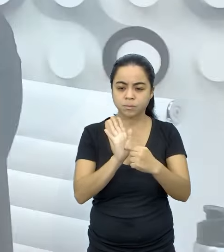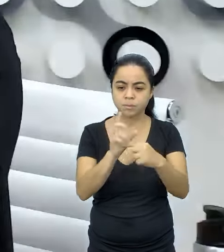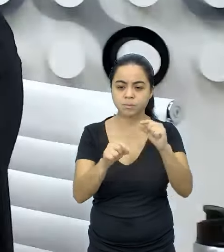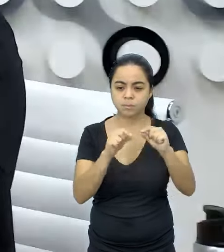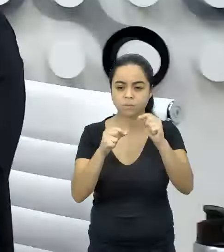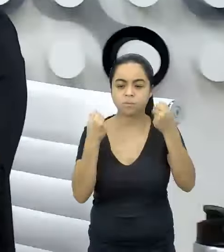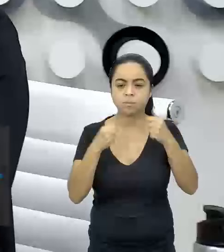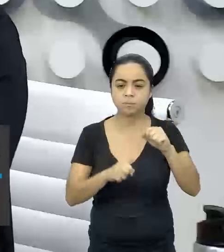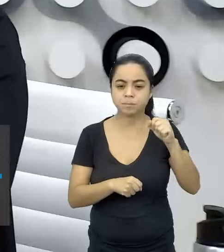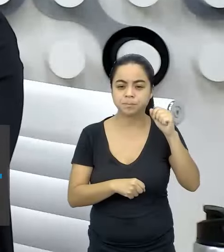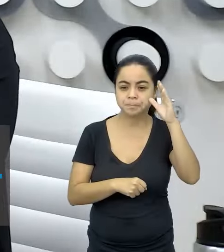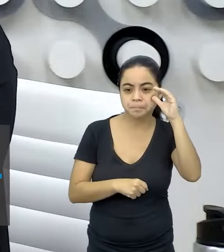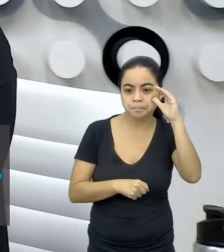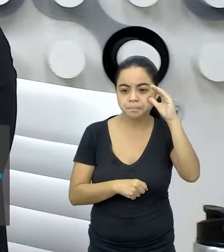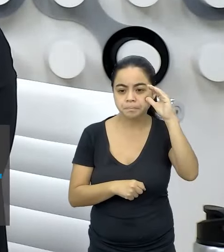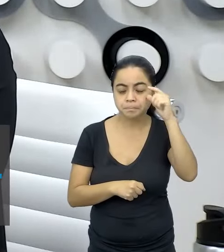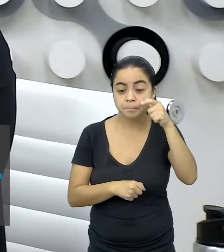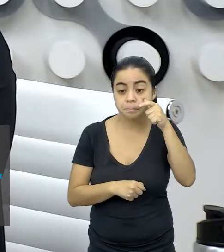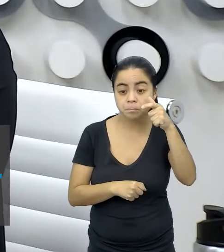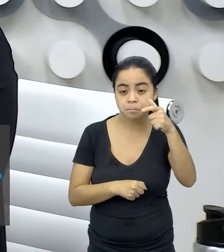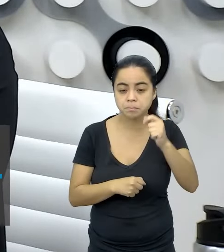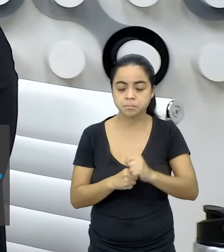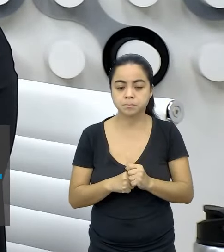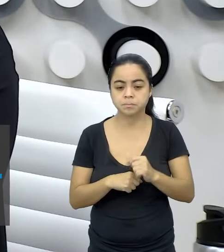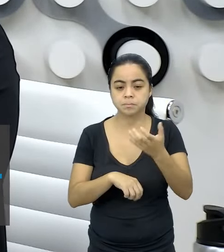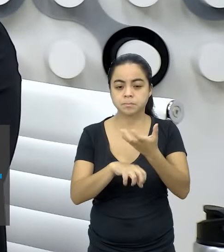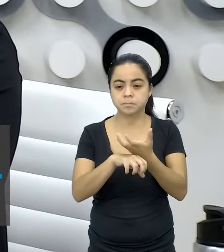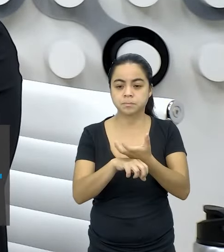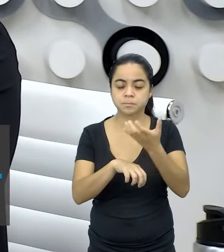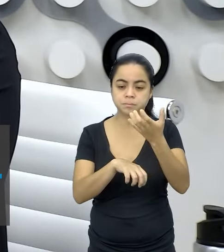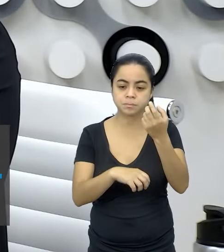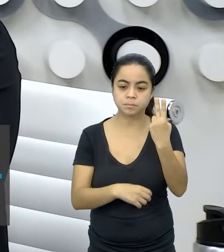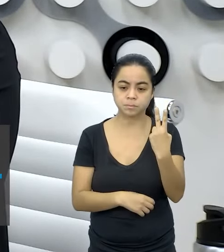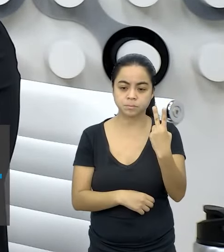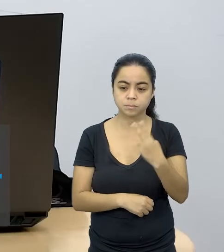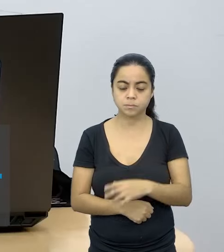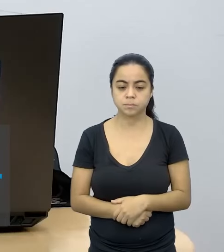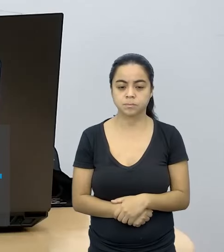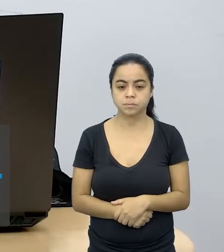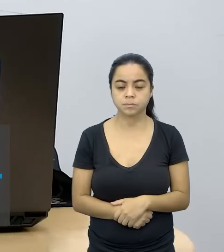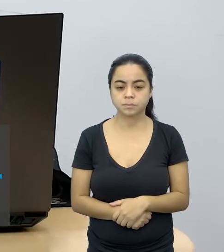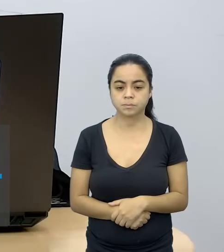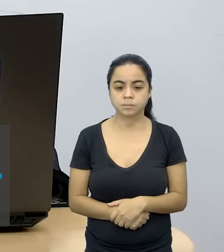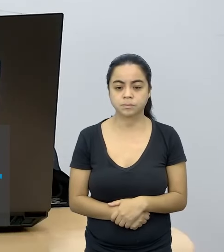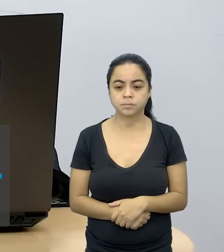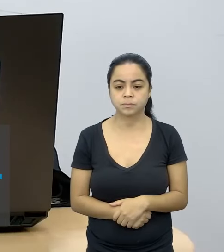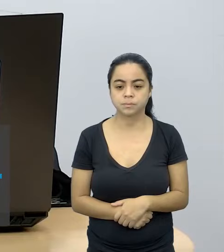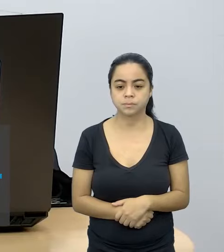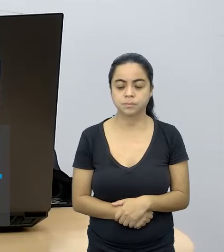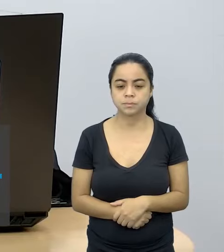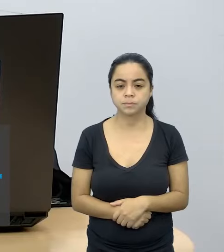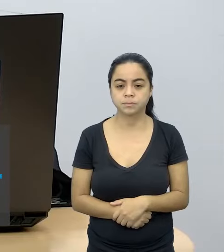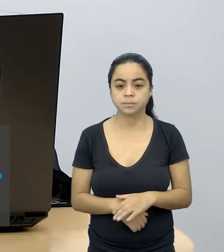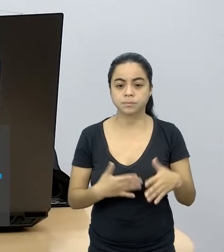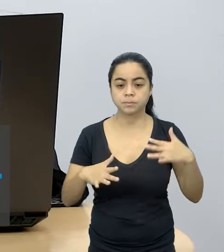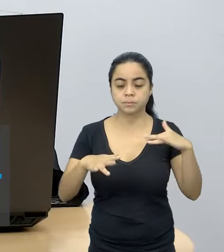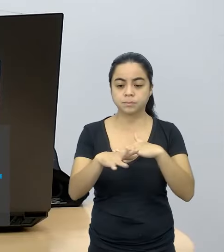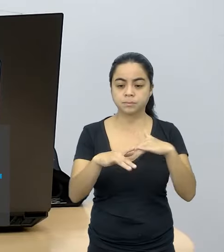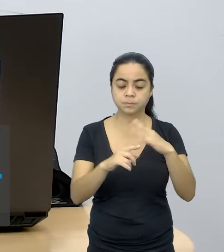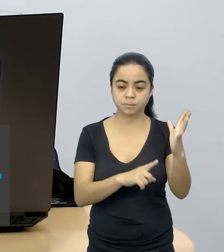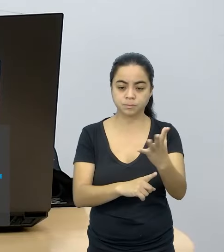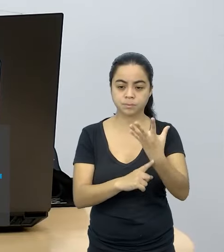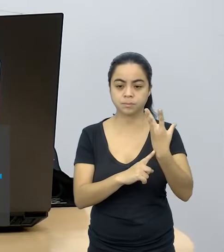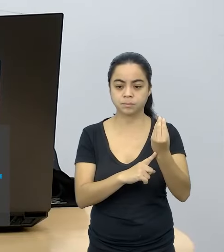pode observar dessas ações, né? Do componente 2 aí no caso. Então, e nessas do movimento